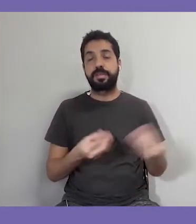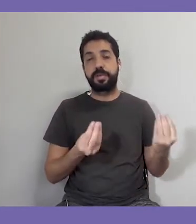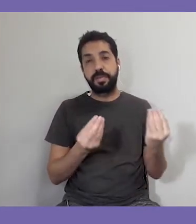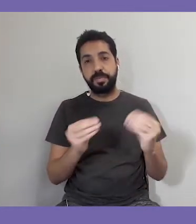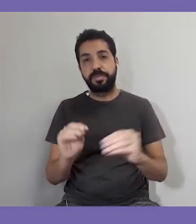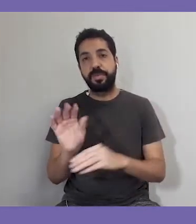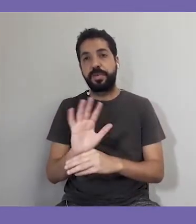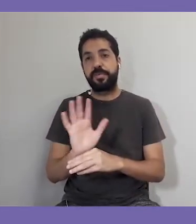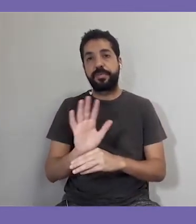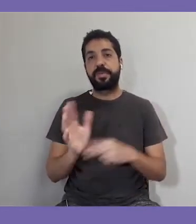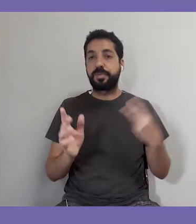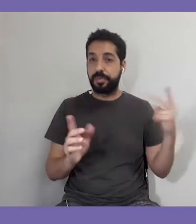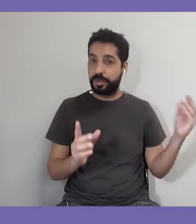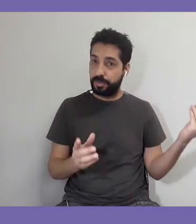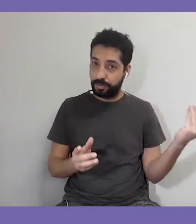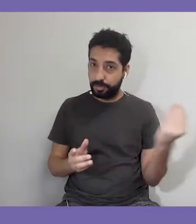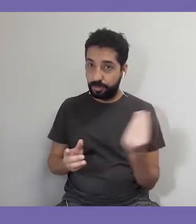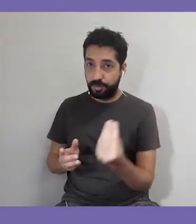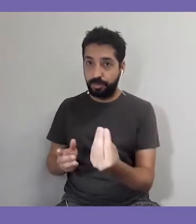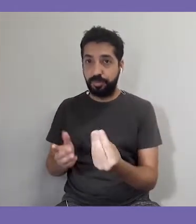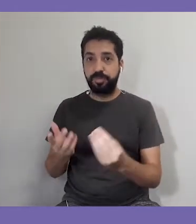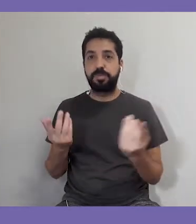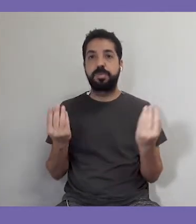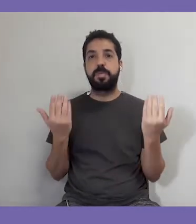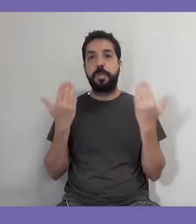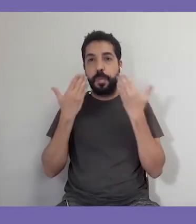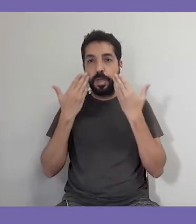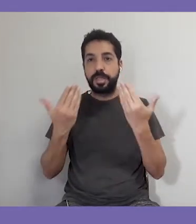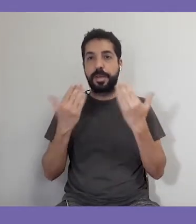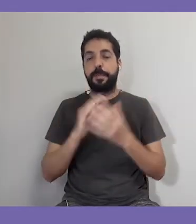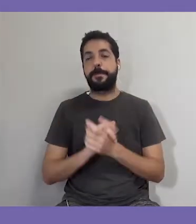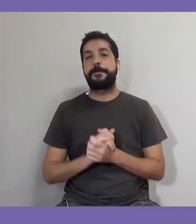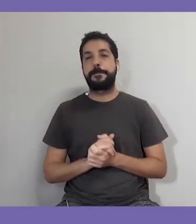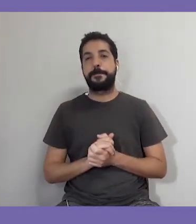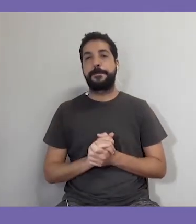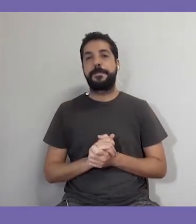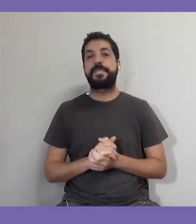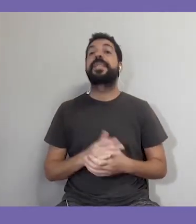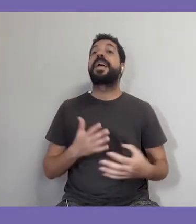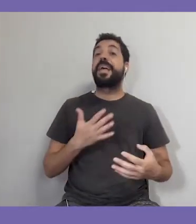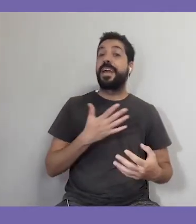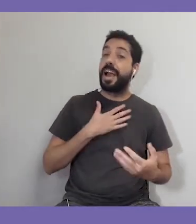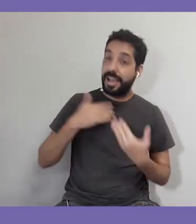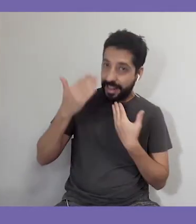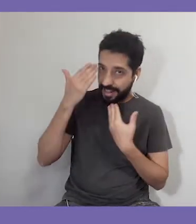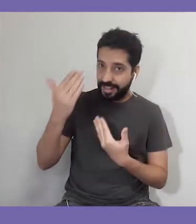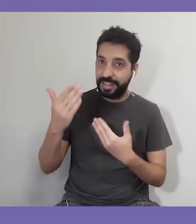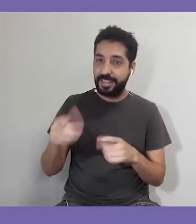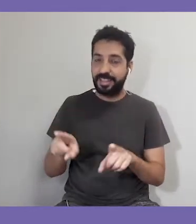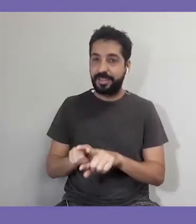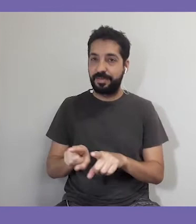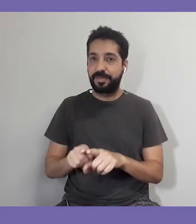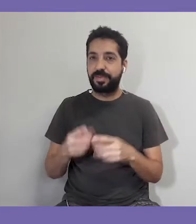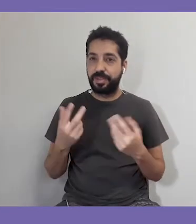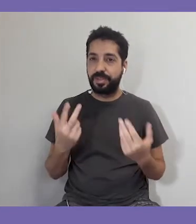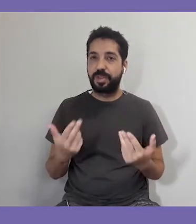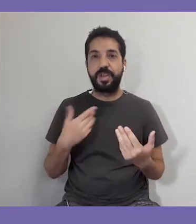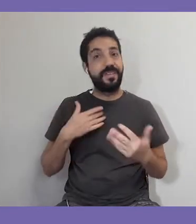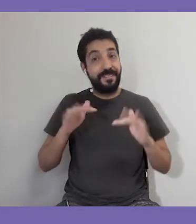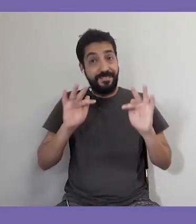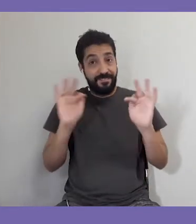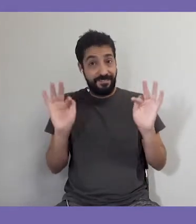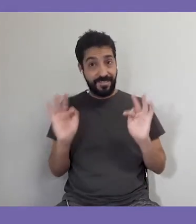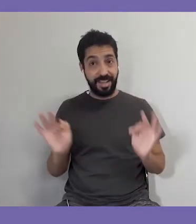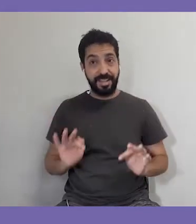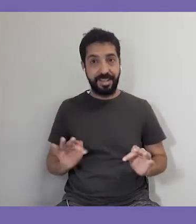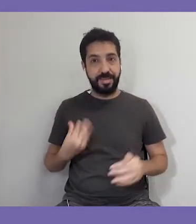enviado o filme para a gente também, cedido direitos de exibição aqui no Curta Cinema. Eu que agradeço, né? Como eu disse,